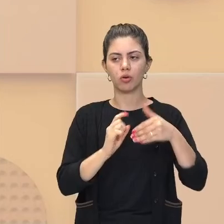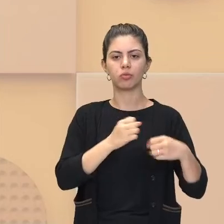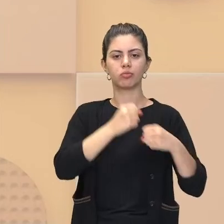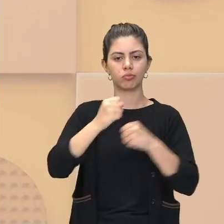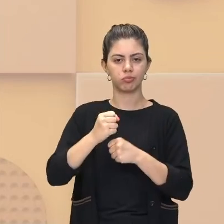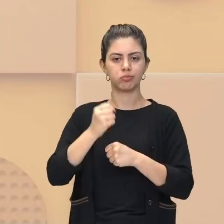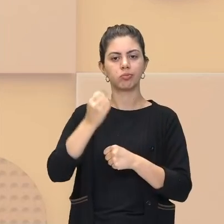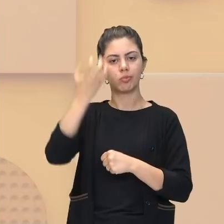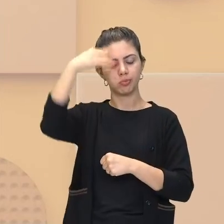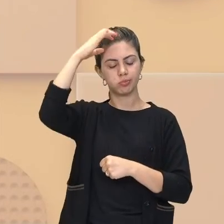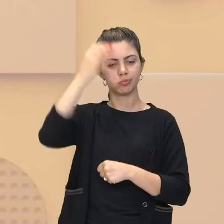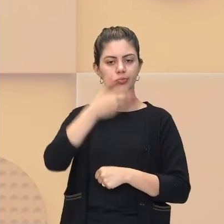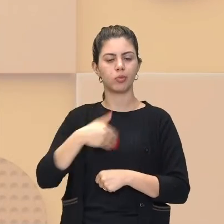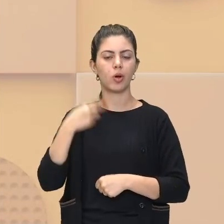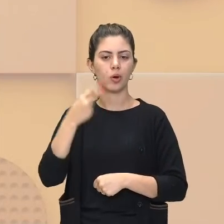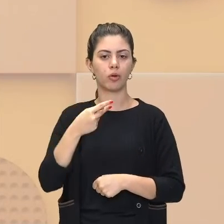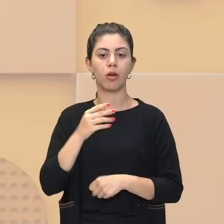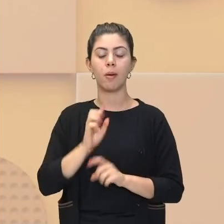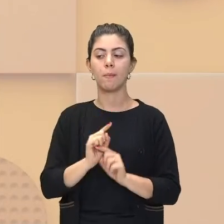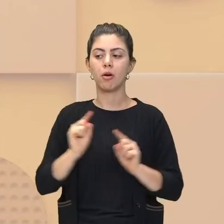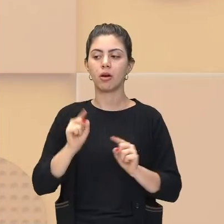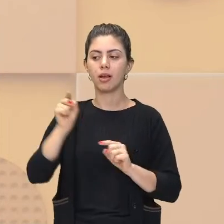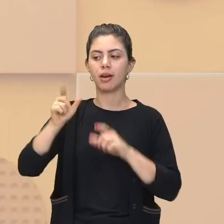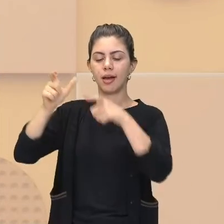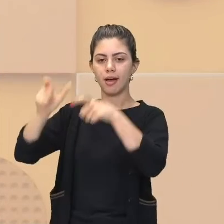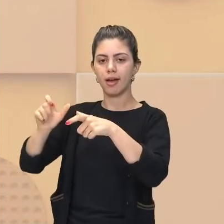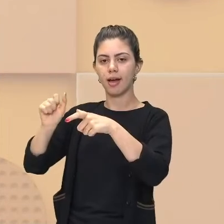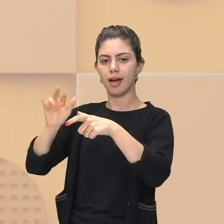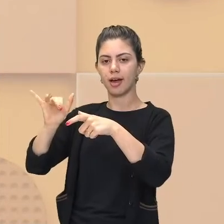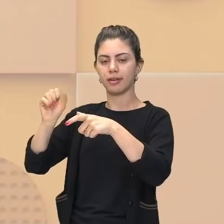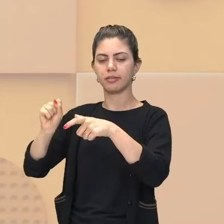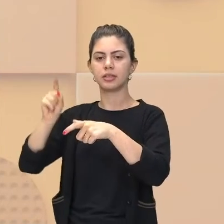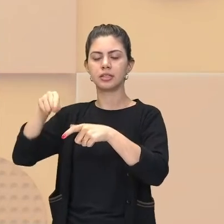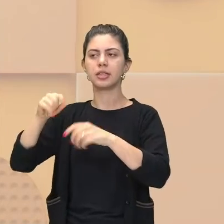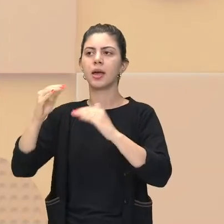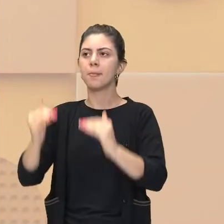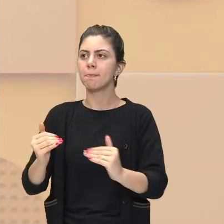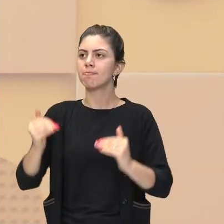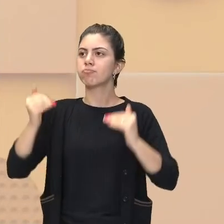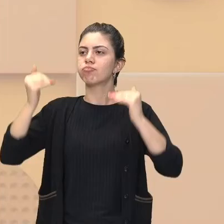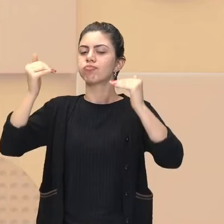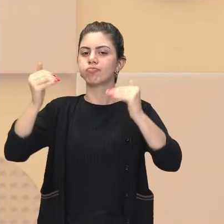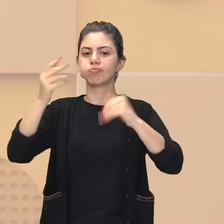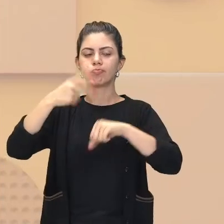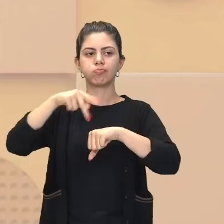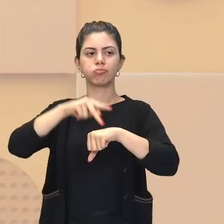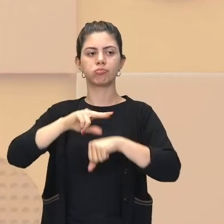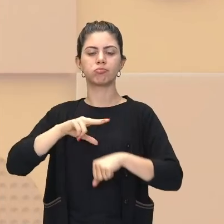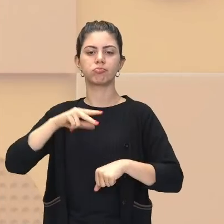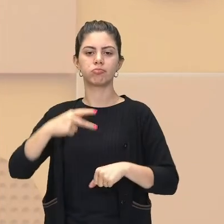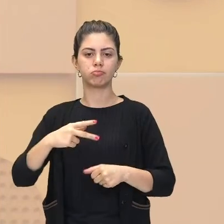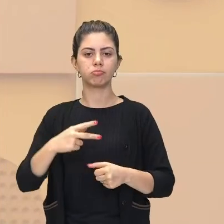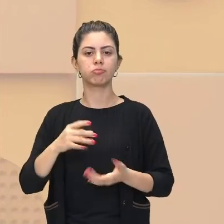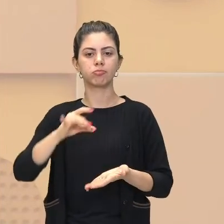centralização, consolidar esse sentimento de nacionalismo e soberania de Portugal. E